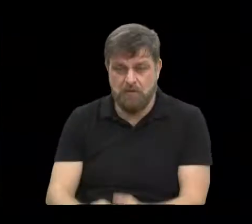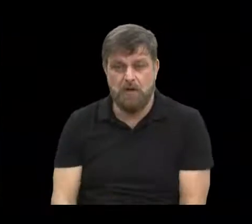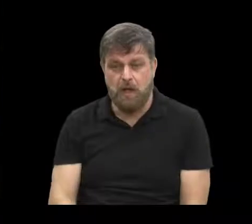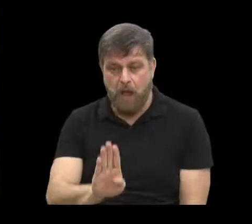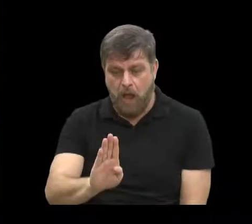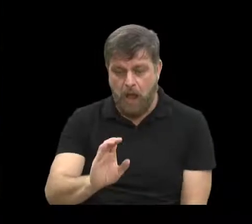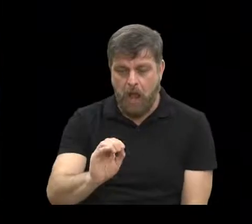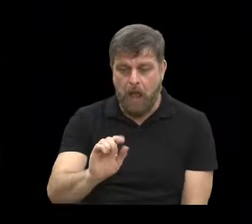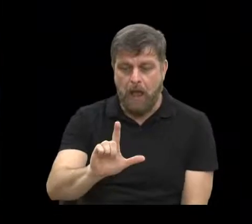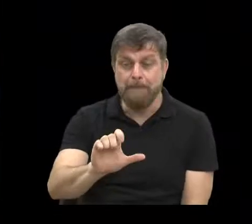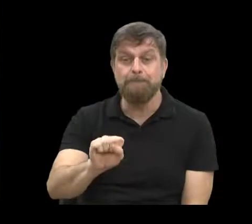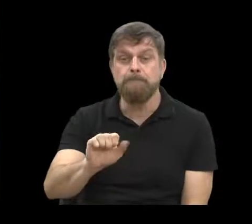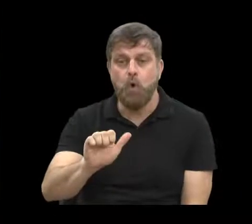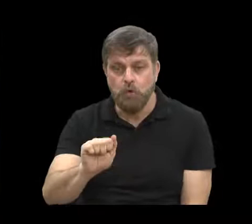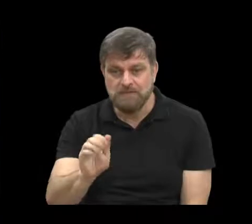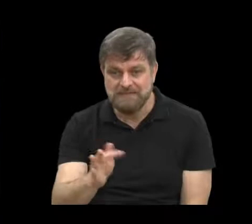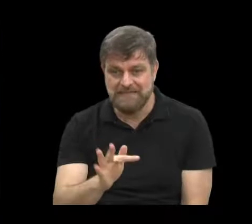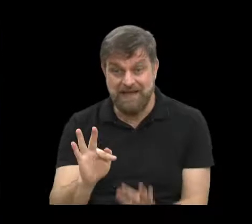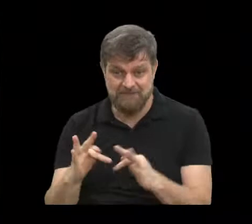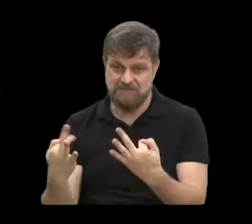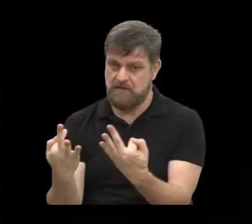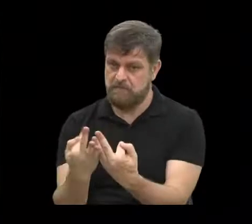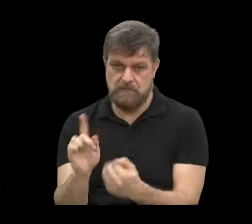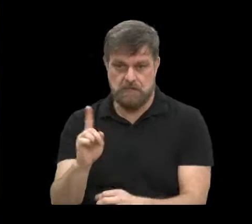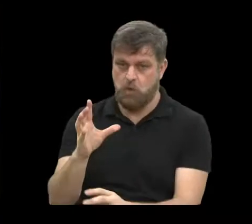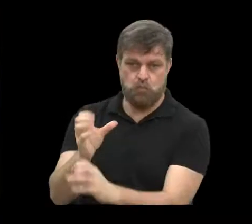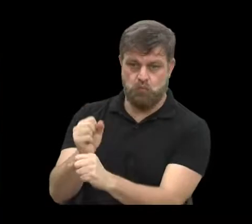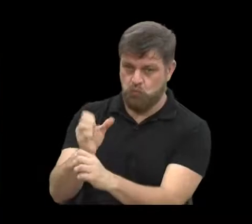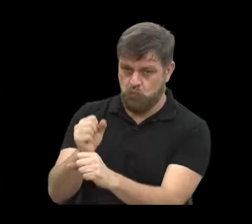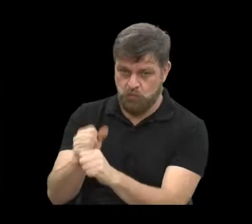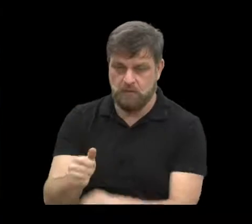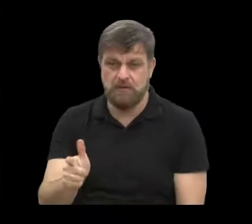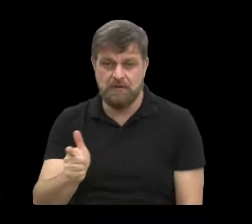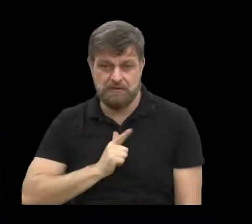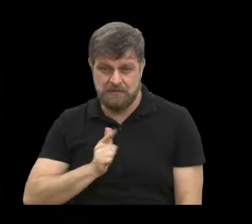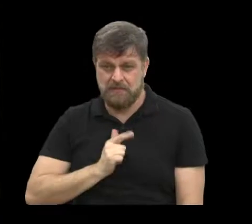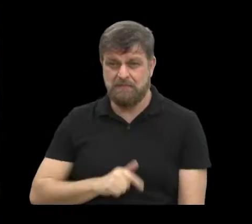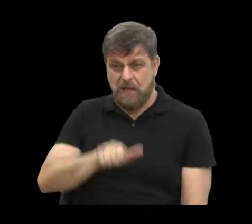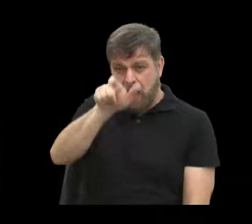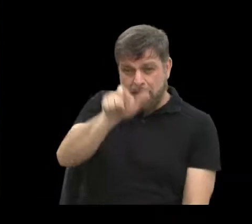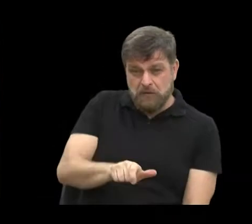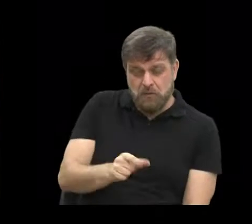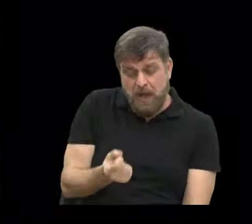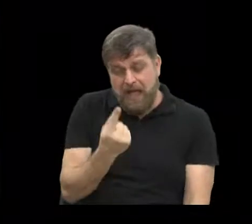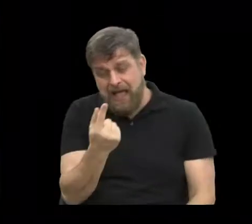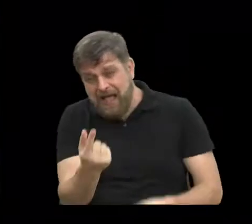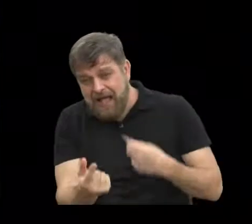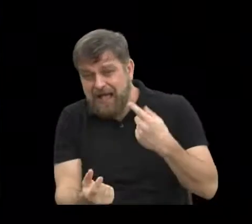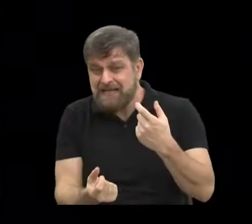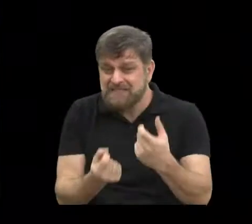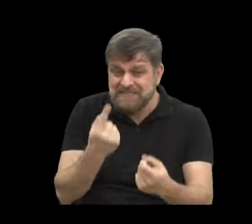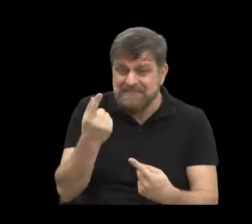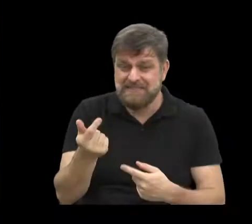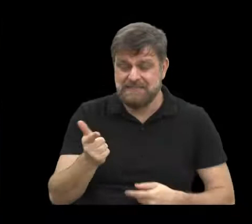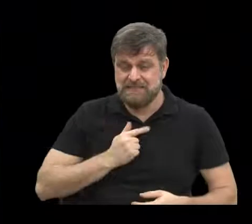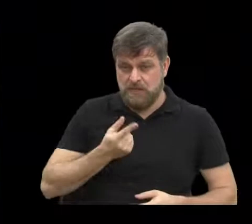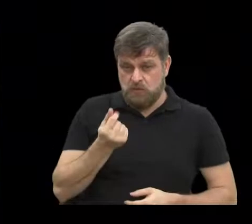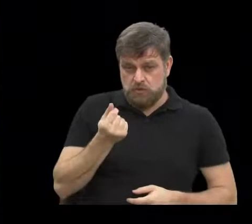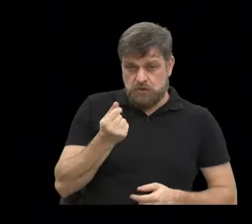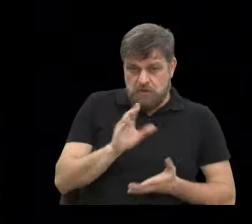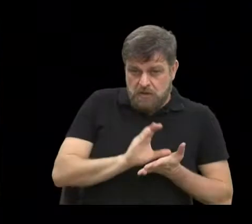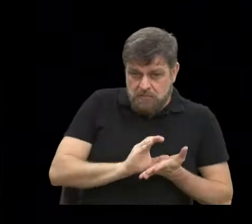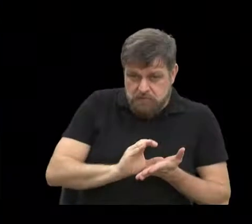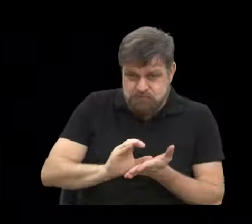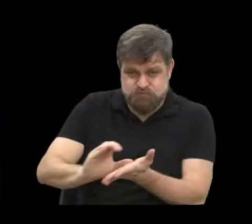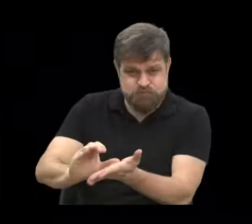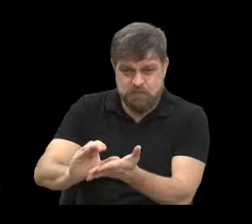Não prejudica o acesso ao benefício. Rendas que são de natureza eventual ou sazonal,